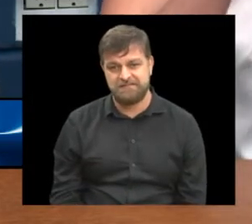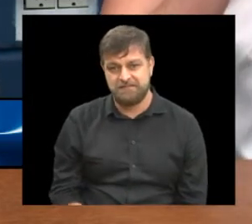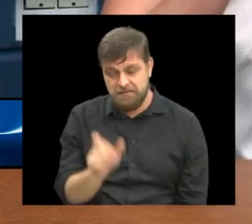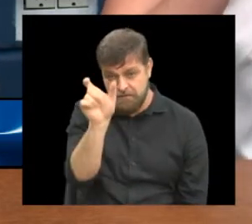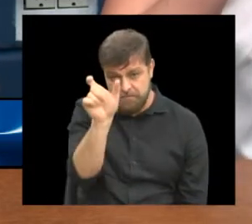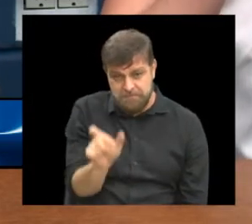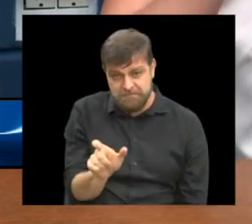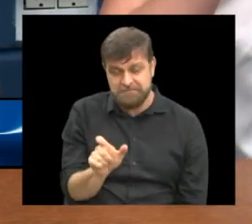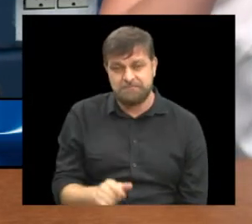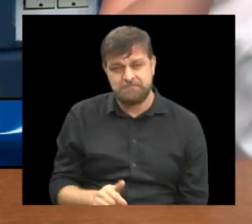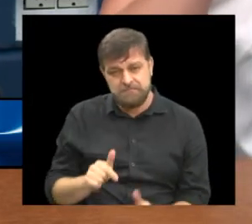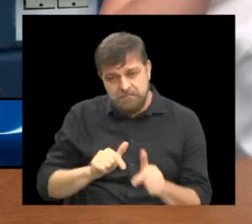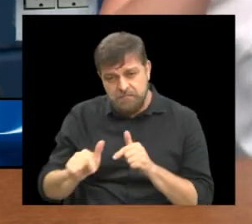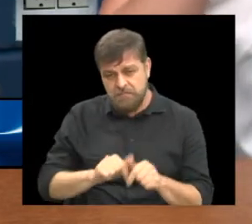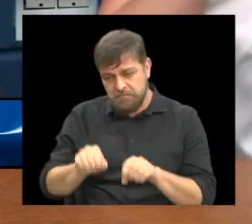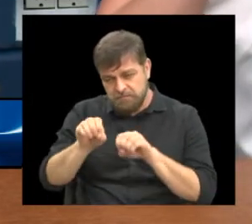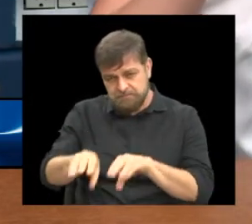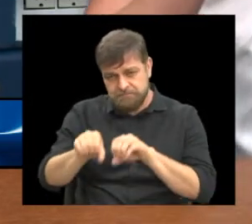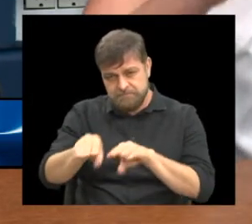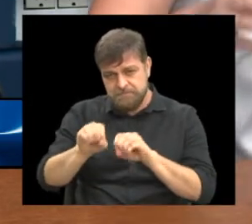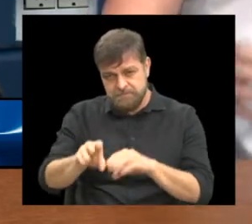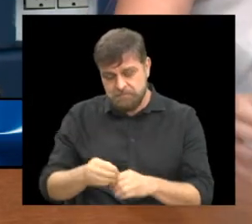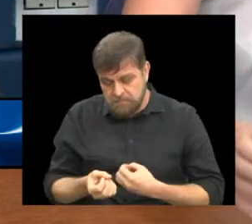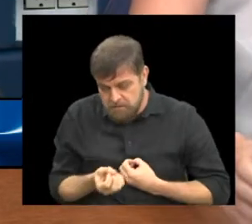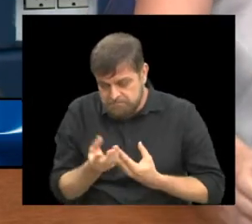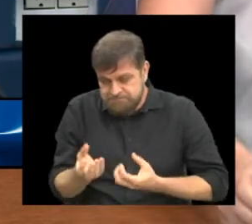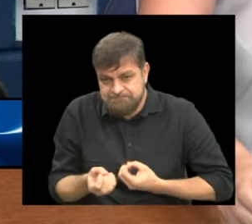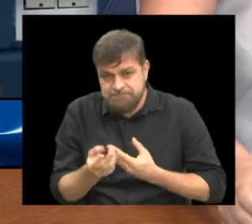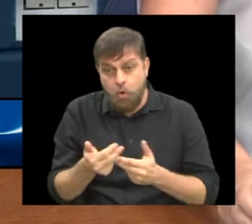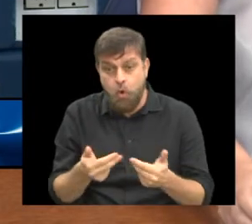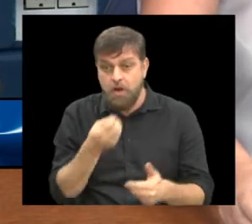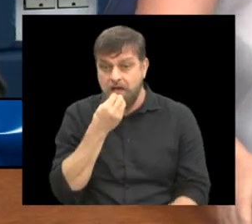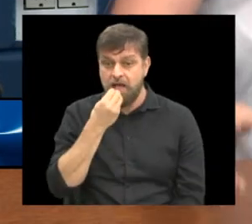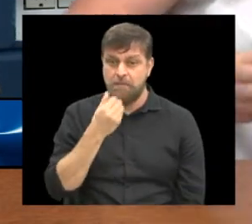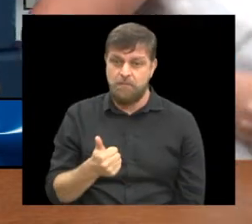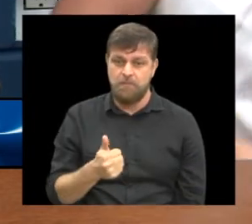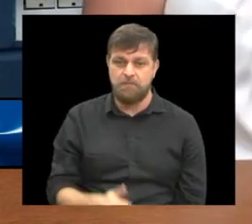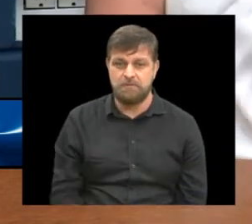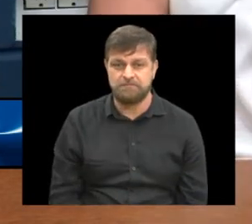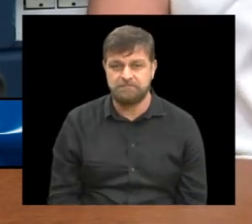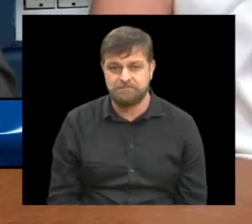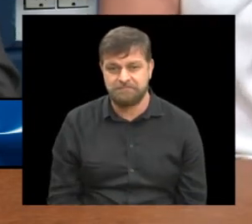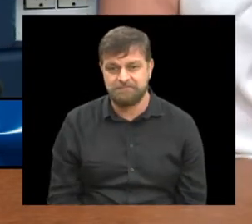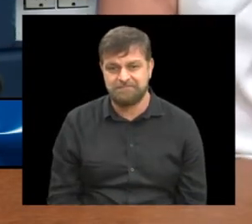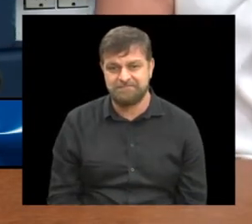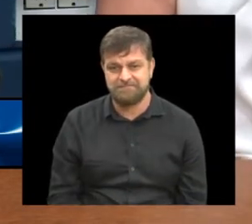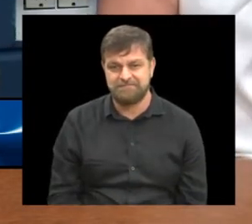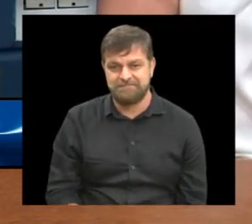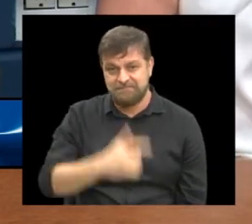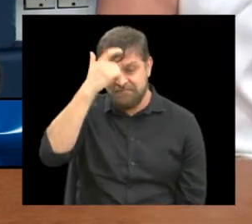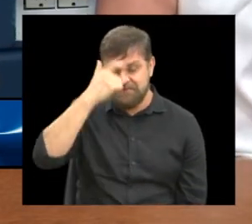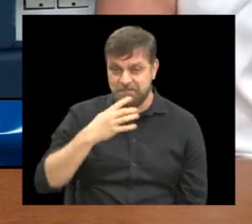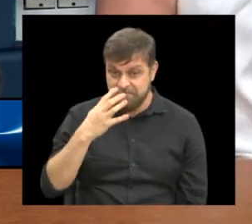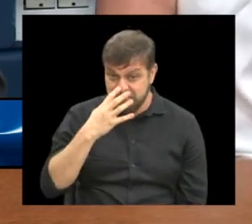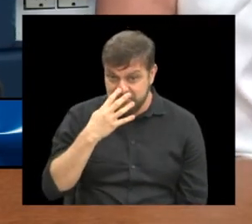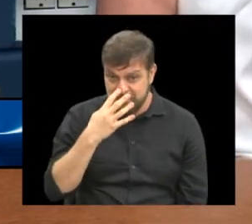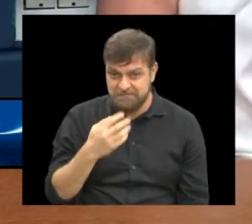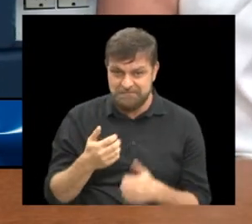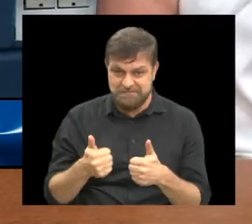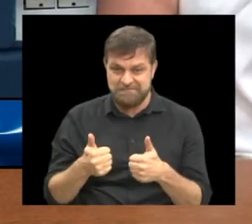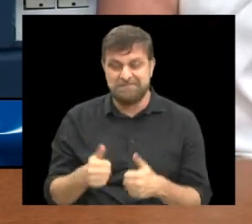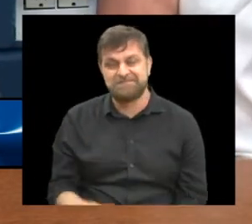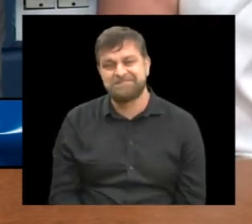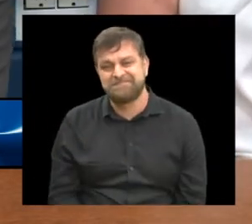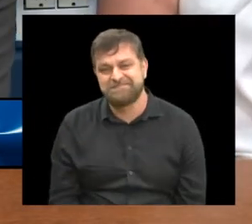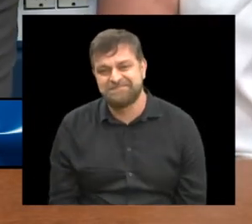que está sempre ensinando, sempre trazendo as coisas boas. E sabe que eu sou um profundo admirador dele agora, ainda cada